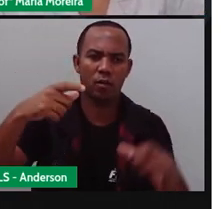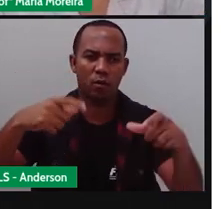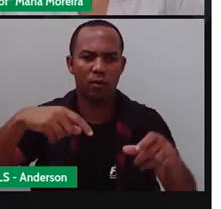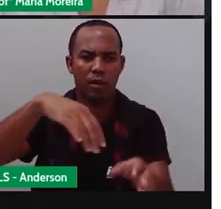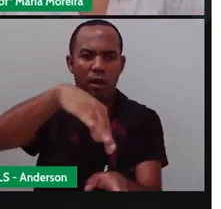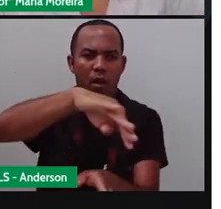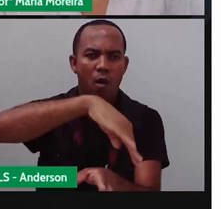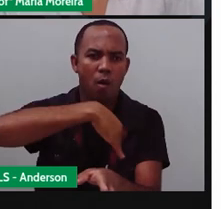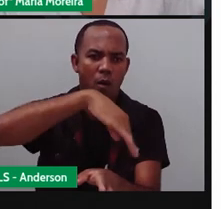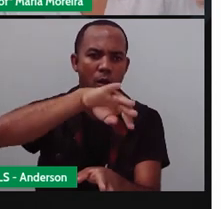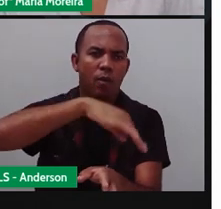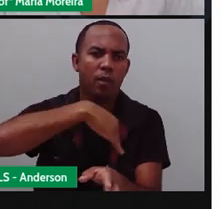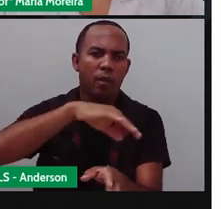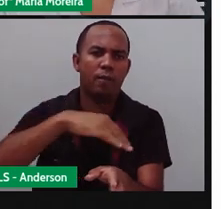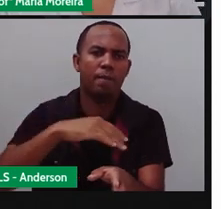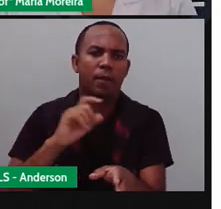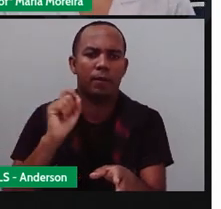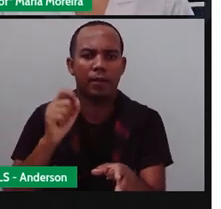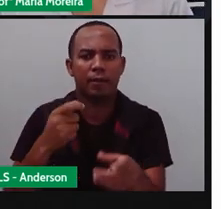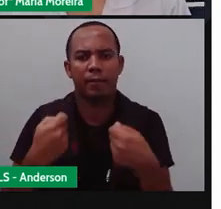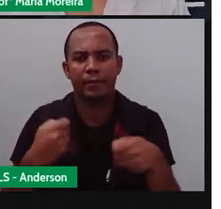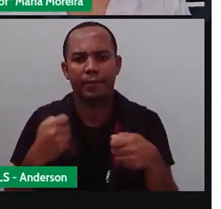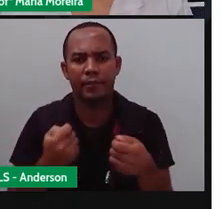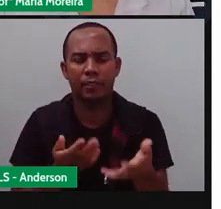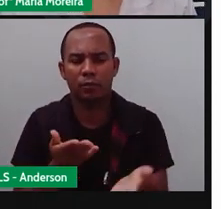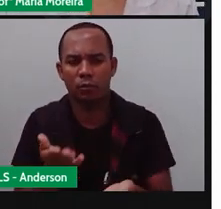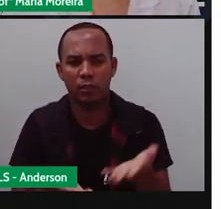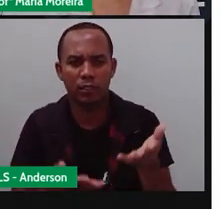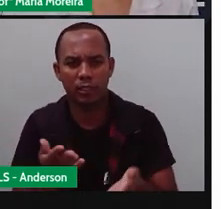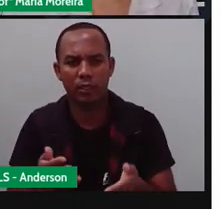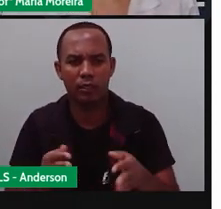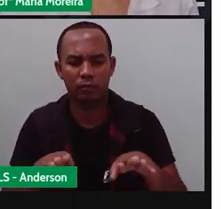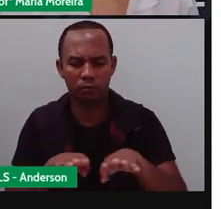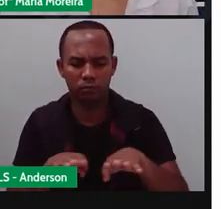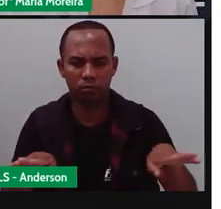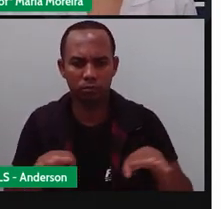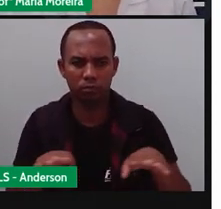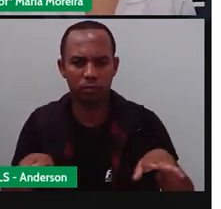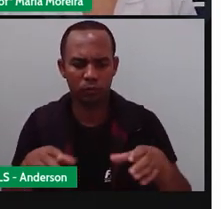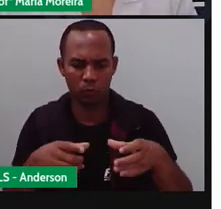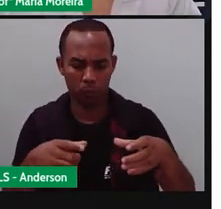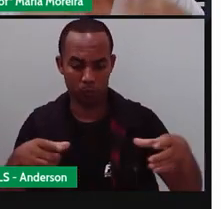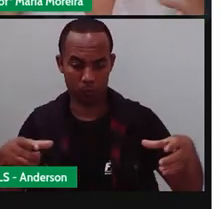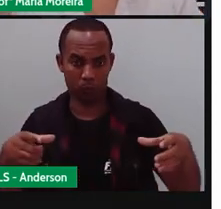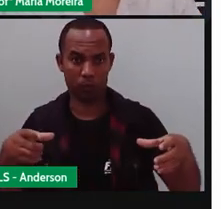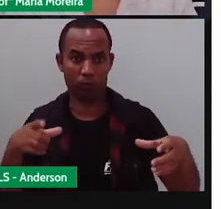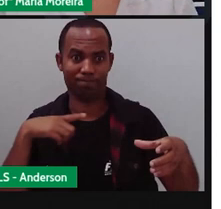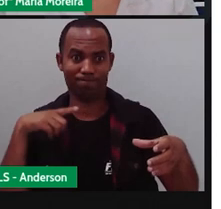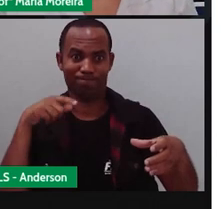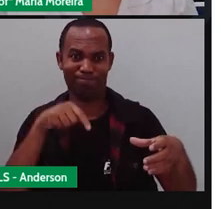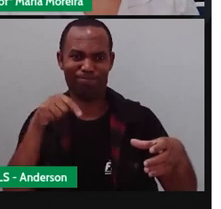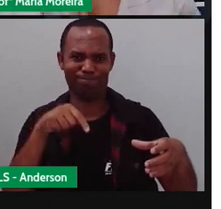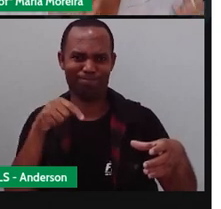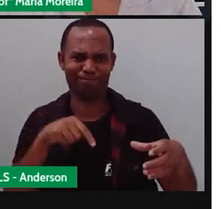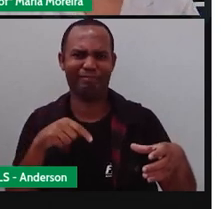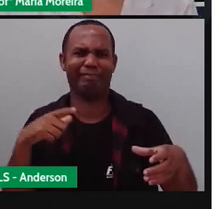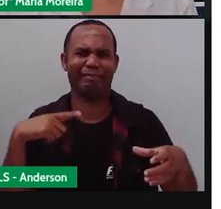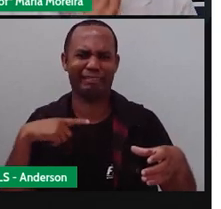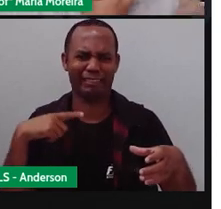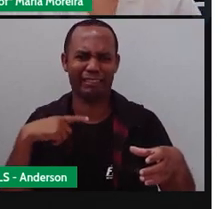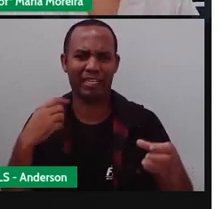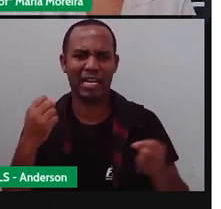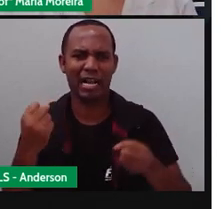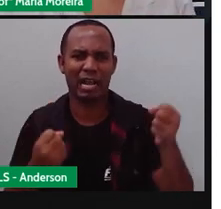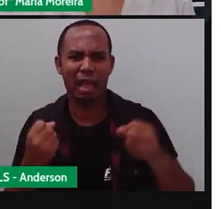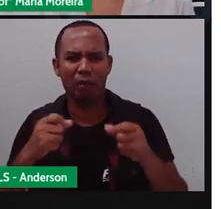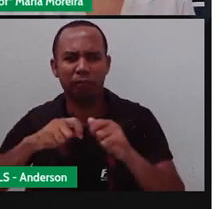pela aquela Estrada então eles cuida ele excluiu no acostamento eles cuidam do de buracos ele tem uma E no caso de um